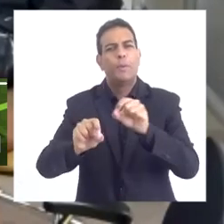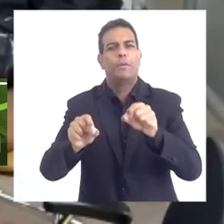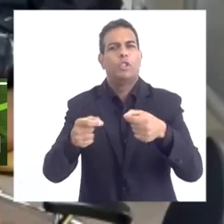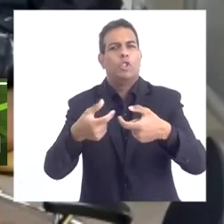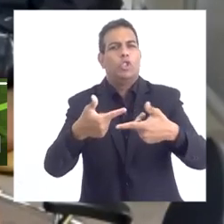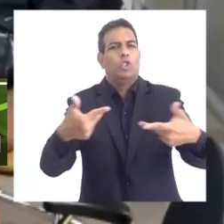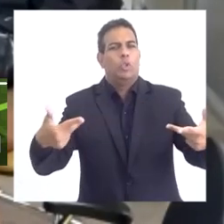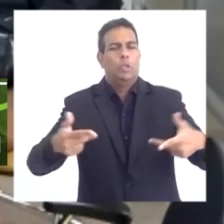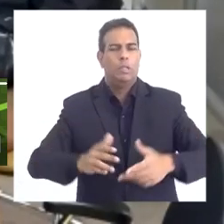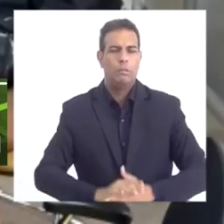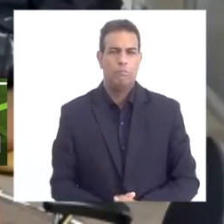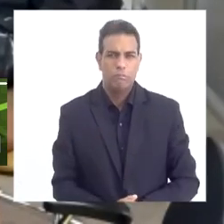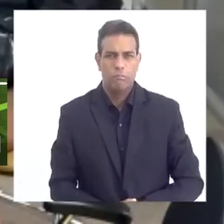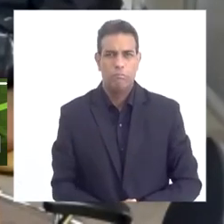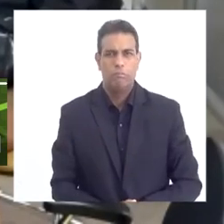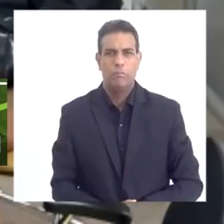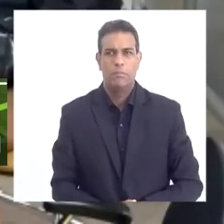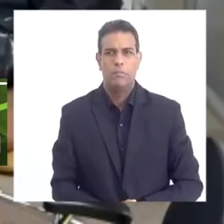arrecadação.